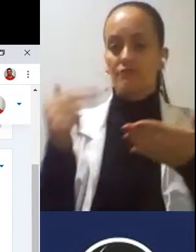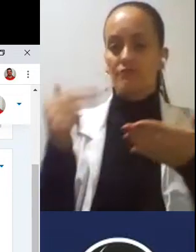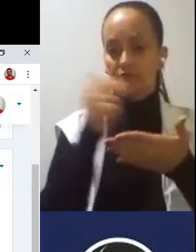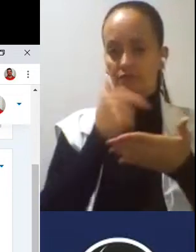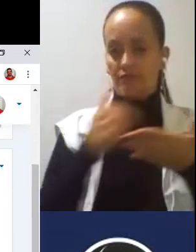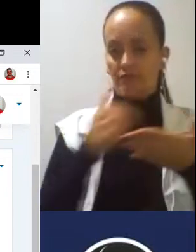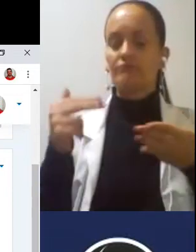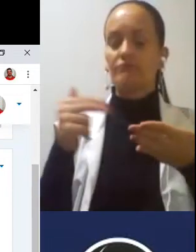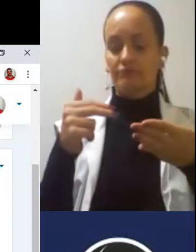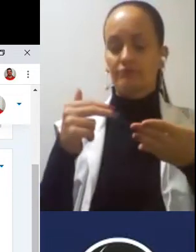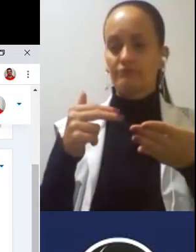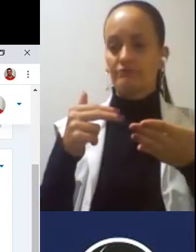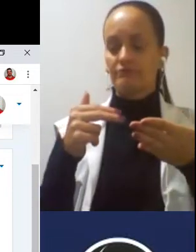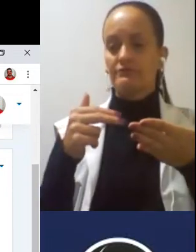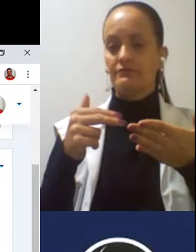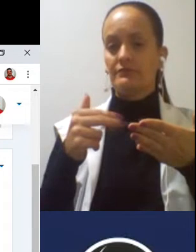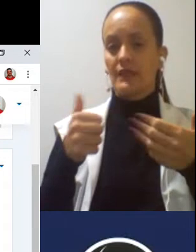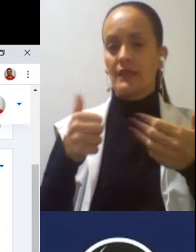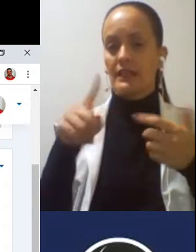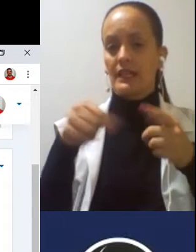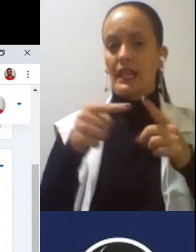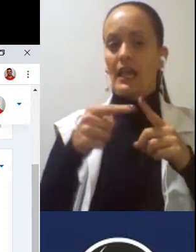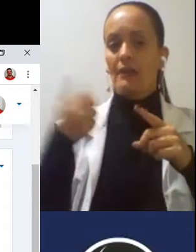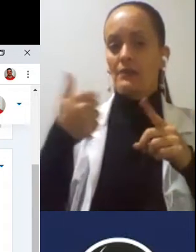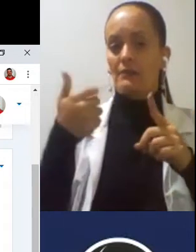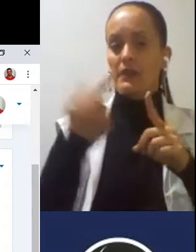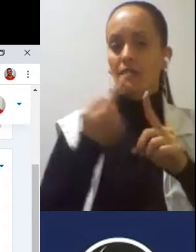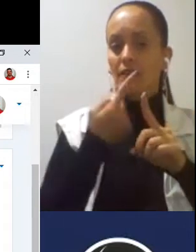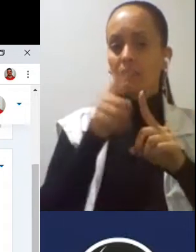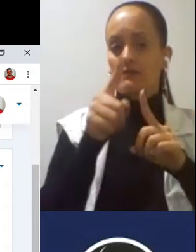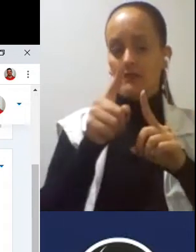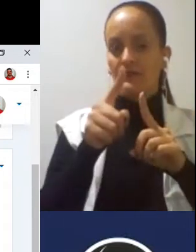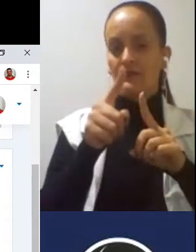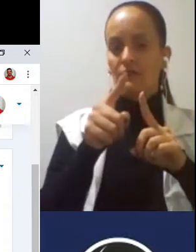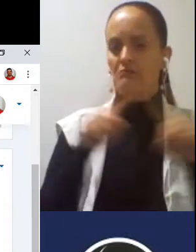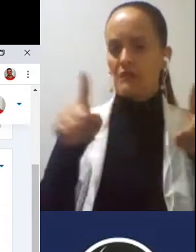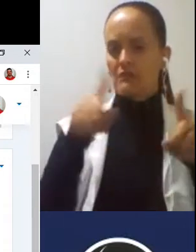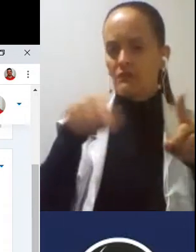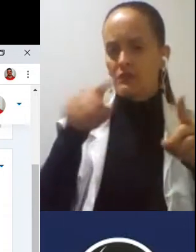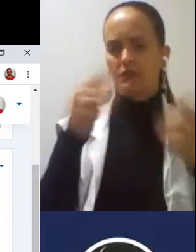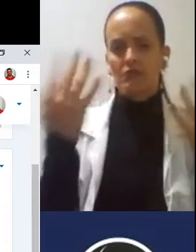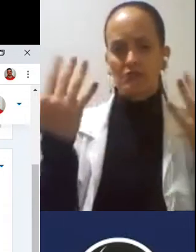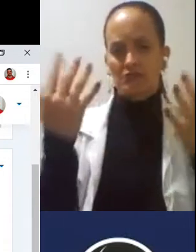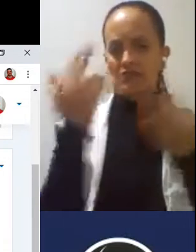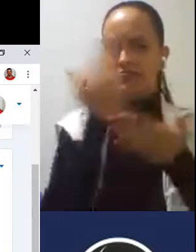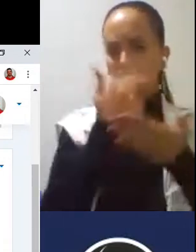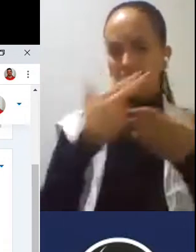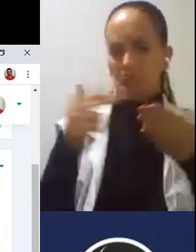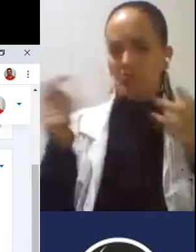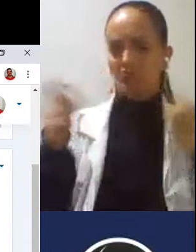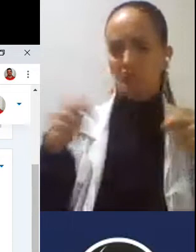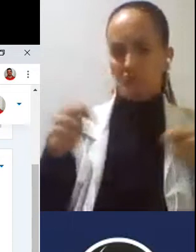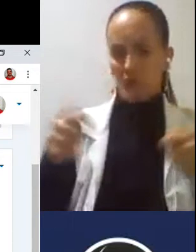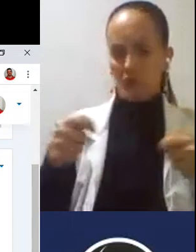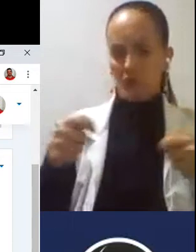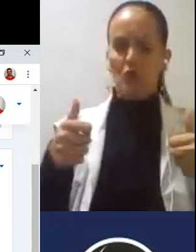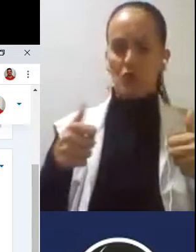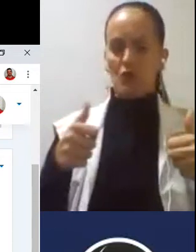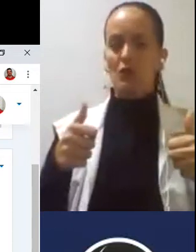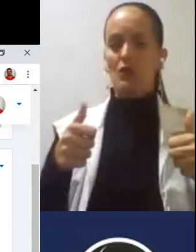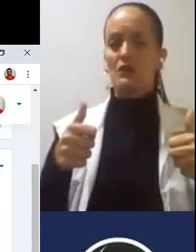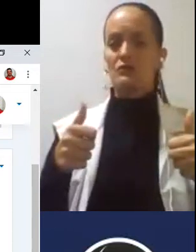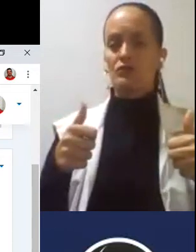essa primeira etapa do desafio, né? Da situação de aprendizagem. Mas esse desenho pode ser feito à mão, né? Inclusive, eu até já mostrei aí para vocês nas